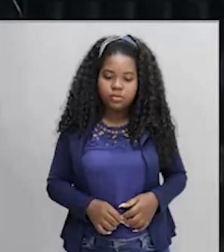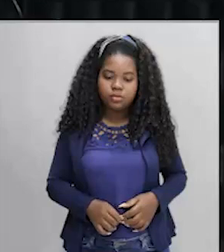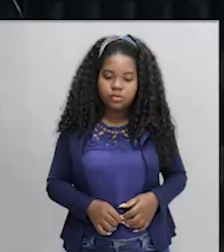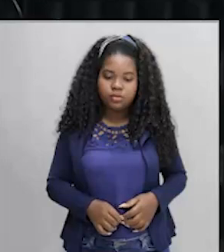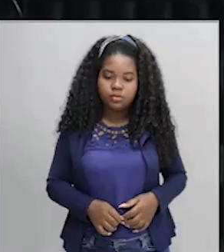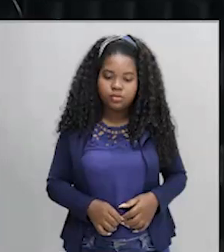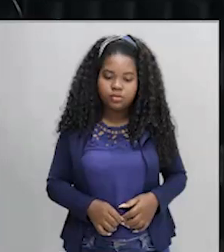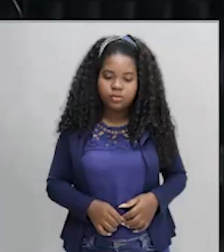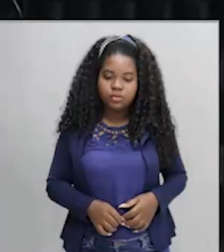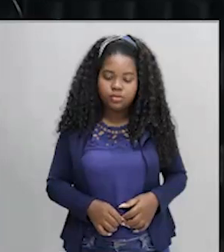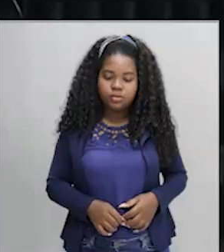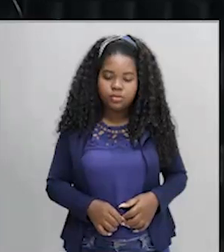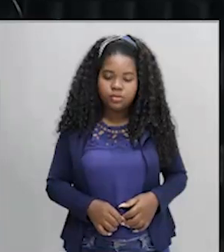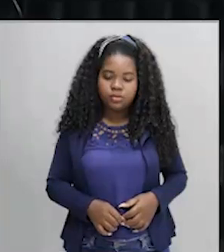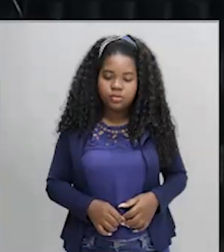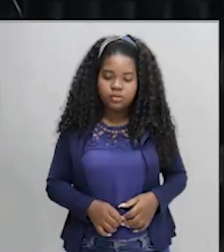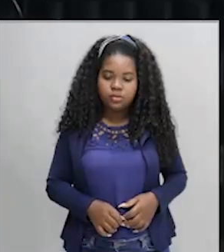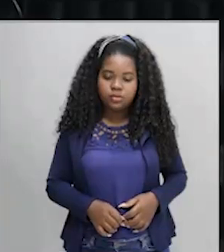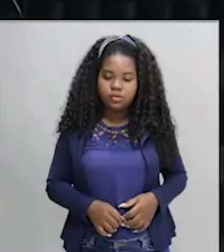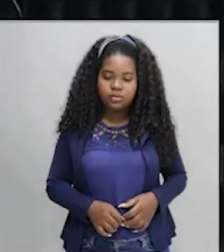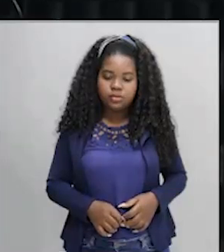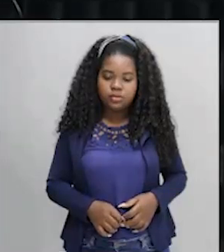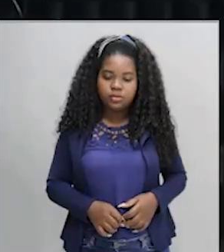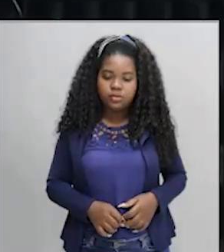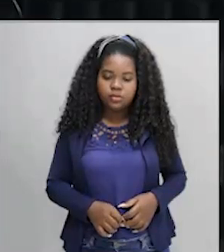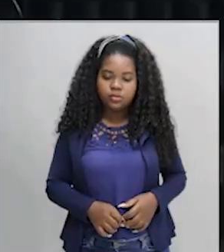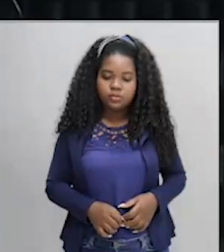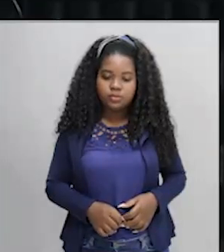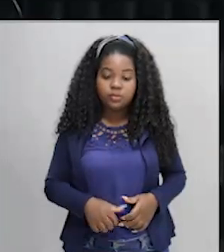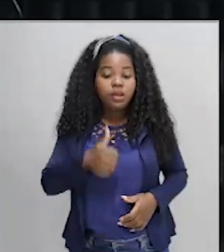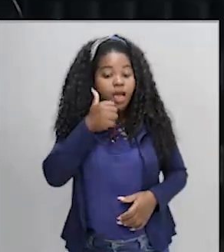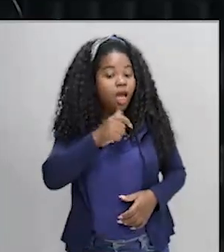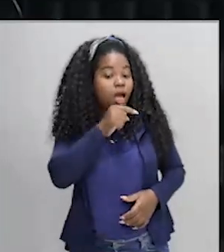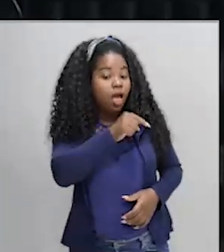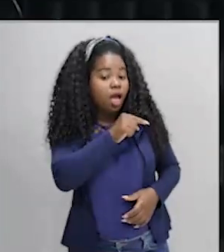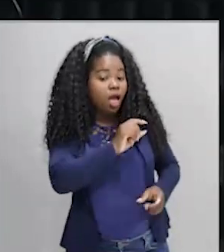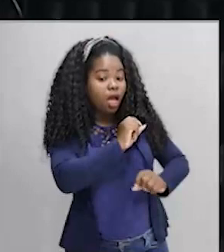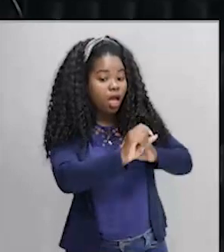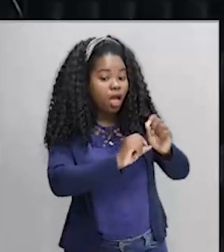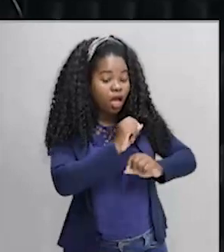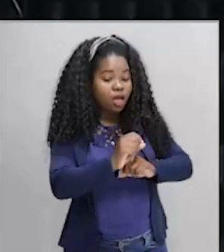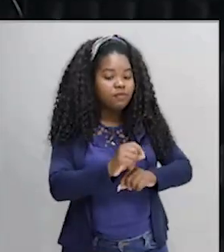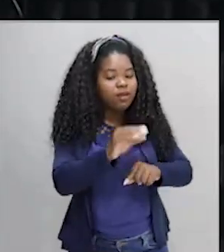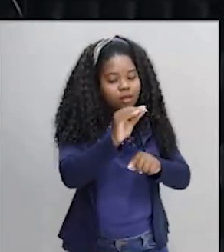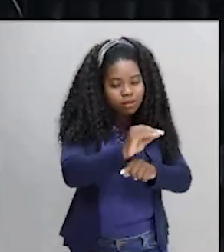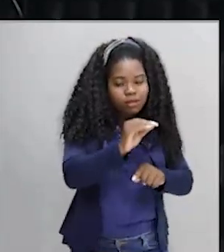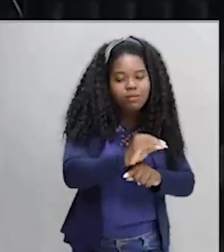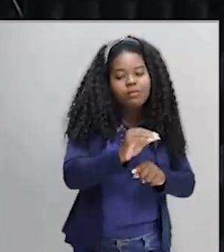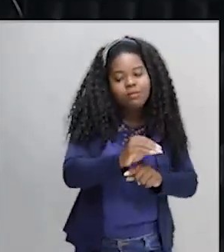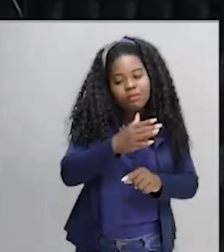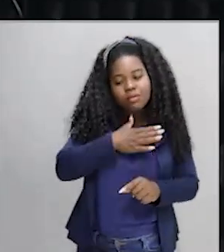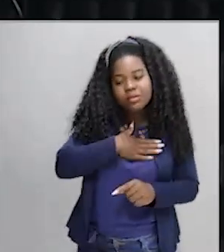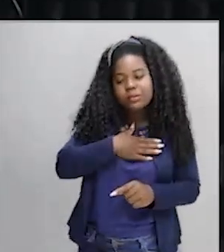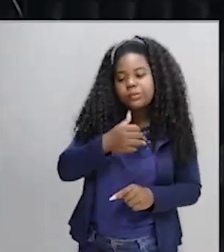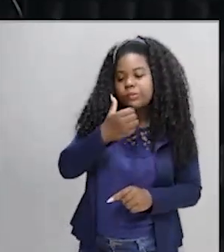my little brother. Ela tira o ponto de interrogação. Ela vai cuidar do meu irmãozinho ou do meu irmão